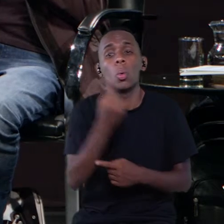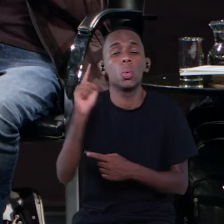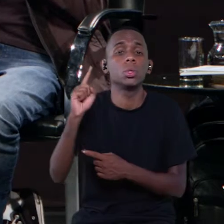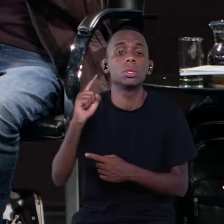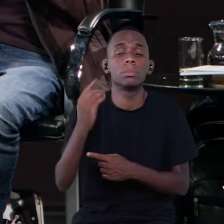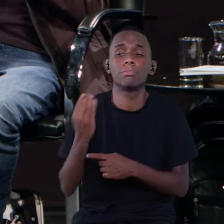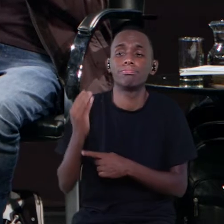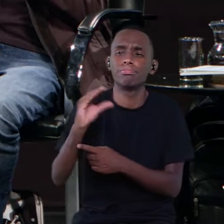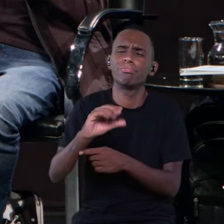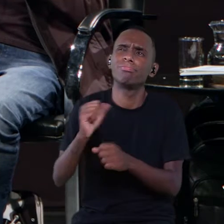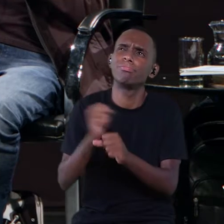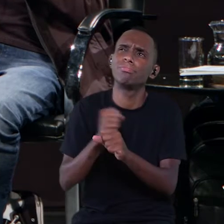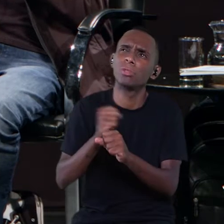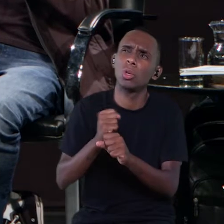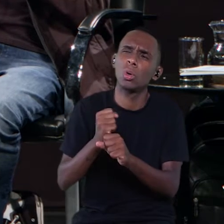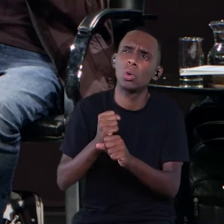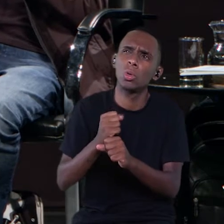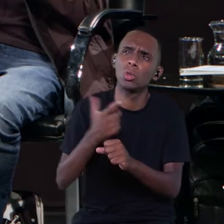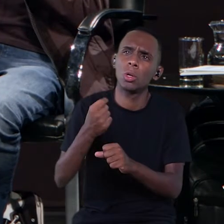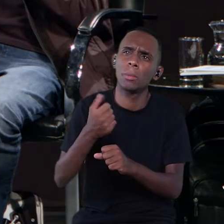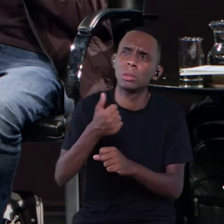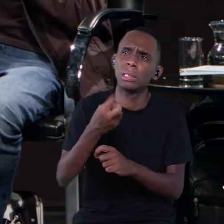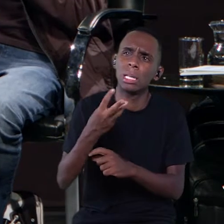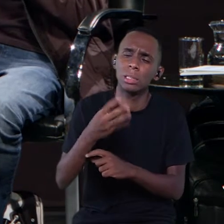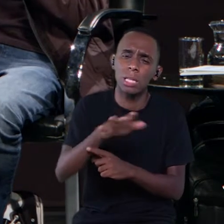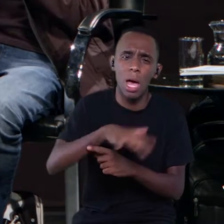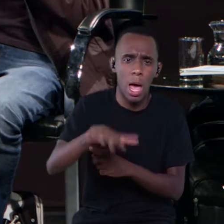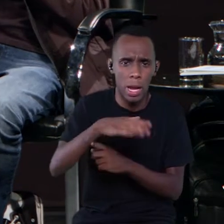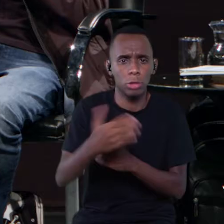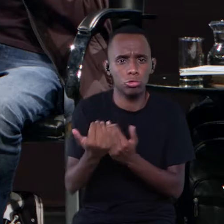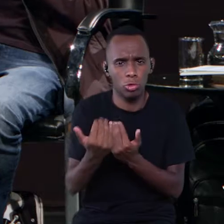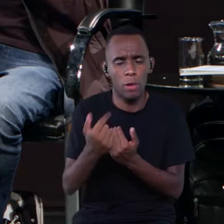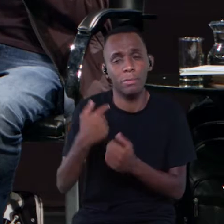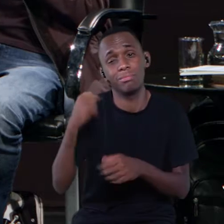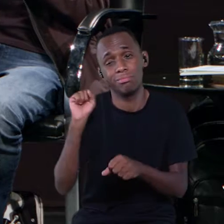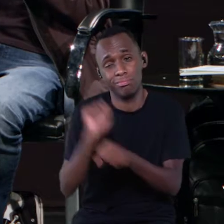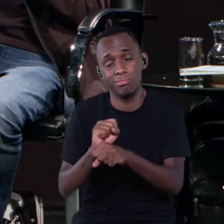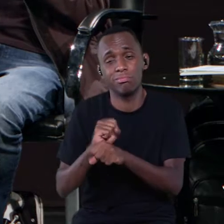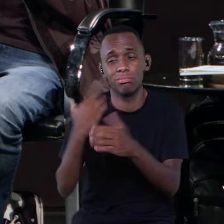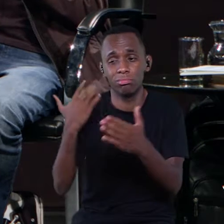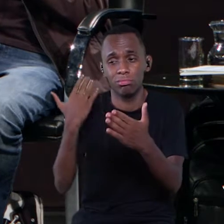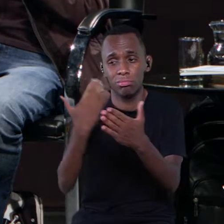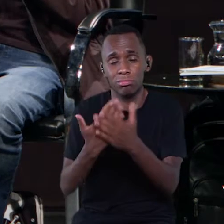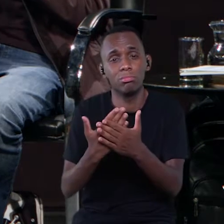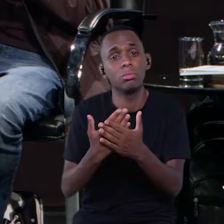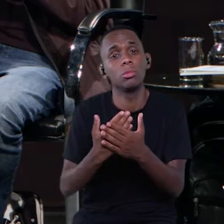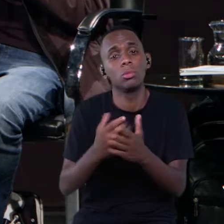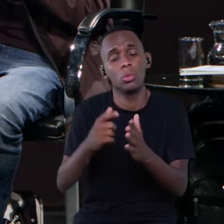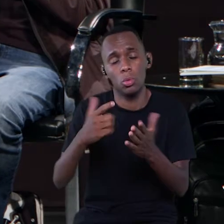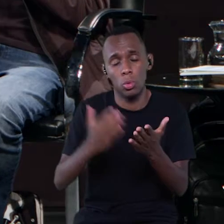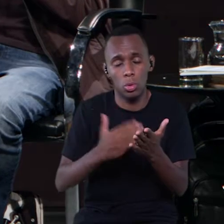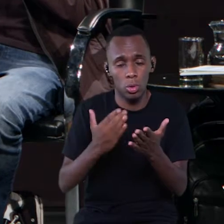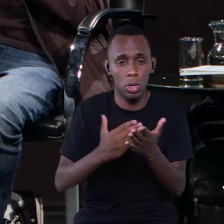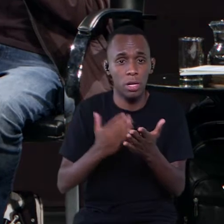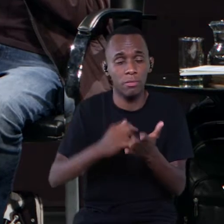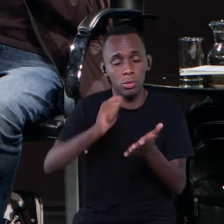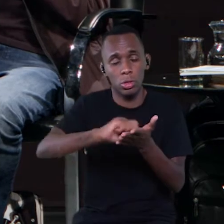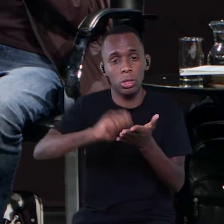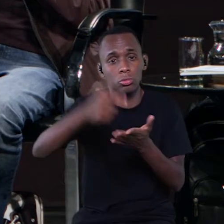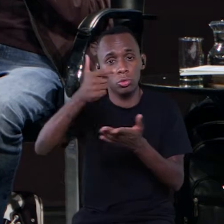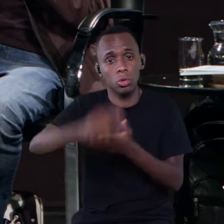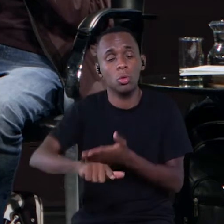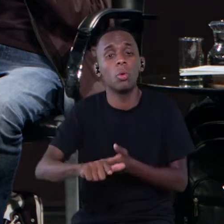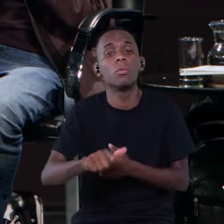publicação infanto-juvenil é de 2013, mais ou menos. Então, estava parada, mas os livros estavam sendo escritos, e